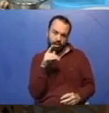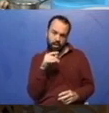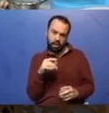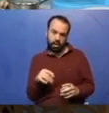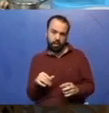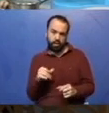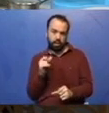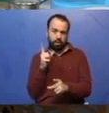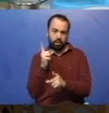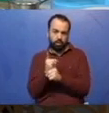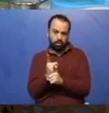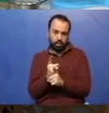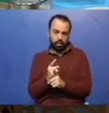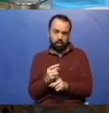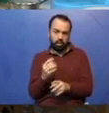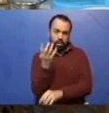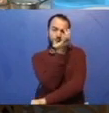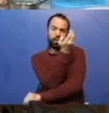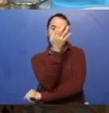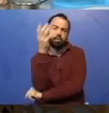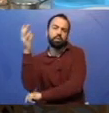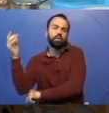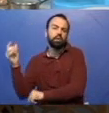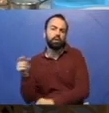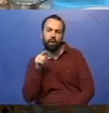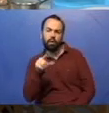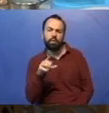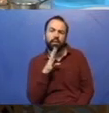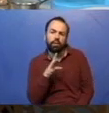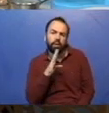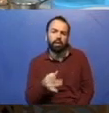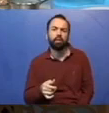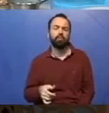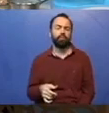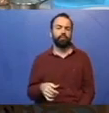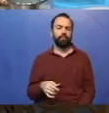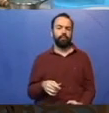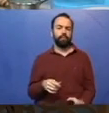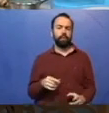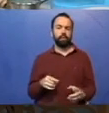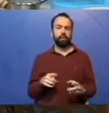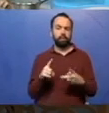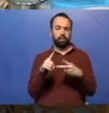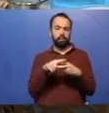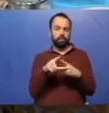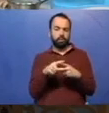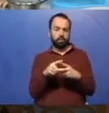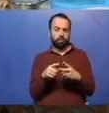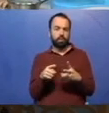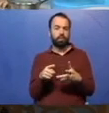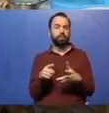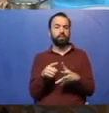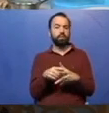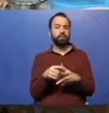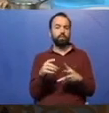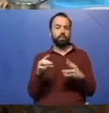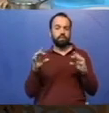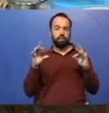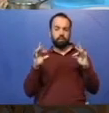encontrada na natureza. Você sabe quais são? Nós podemos encontrar a água no estado